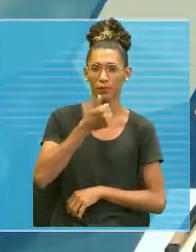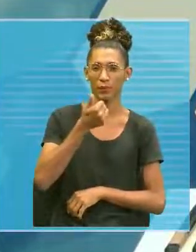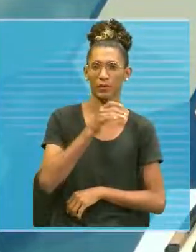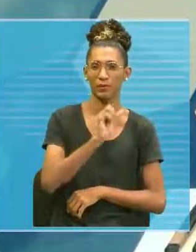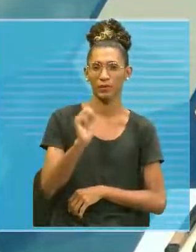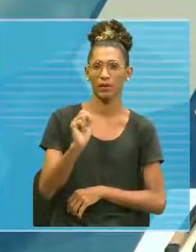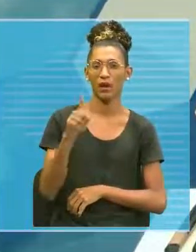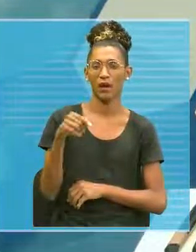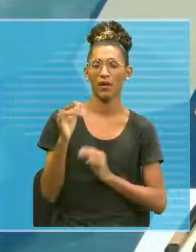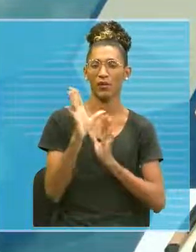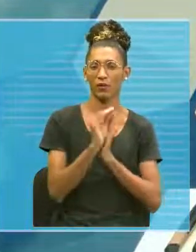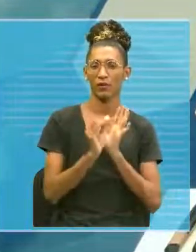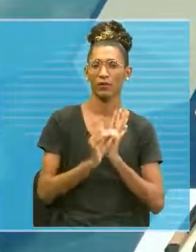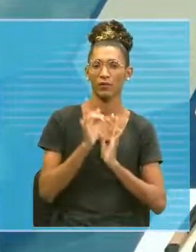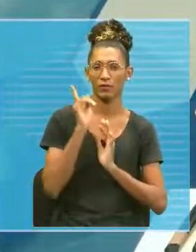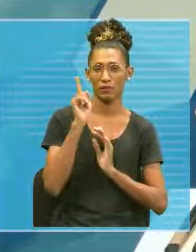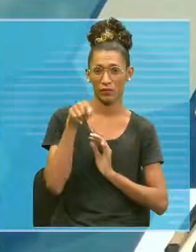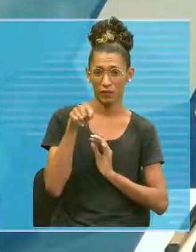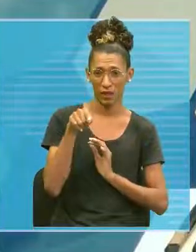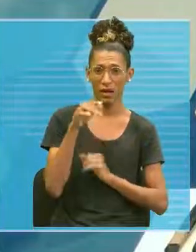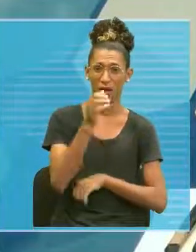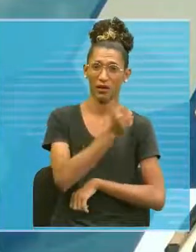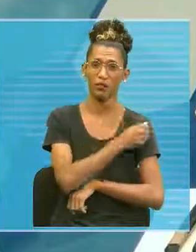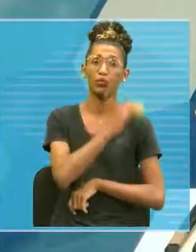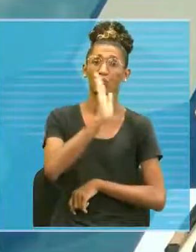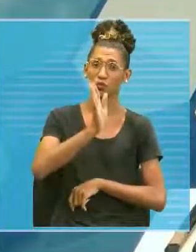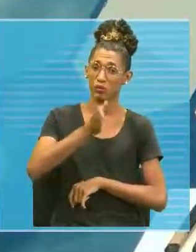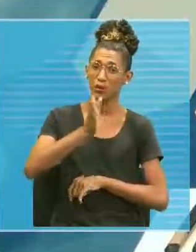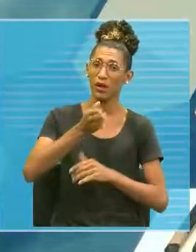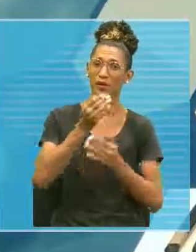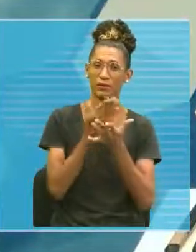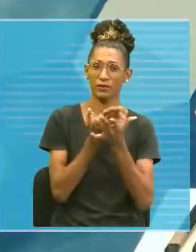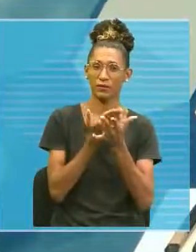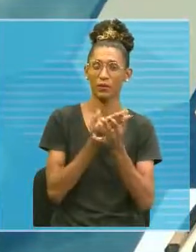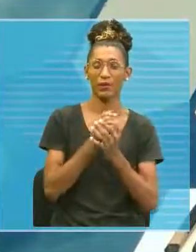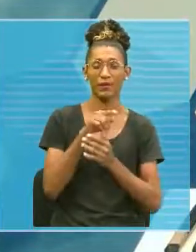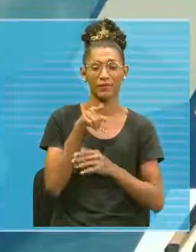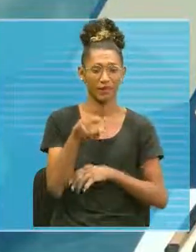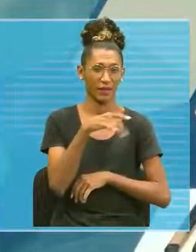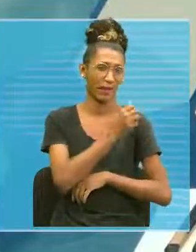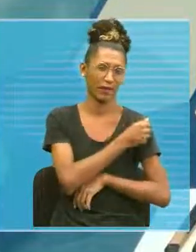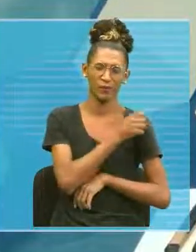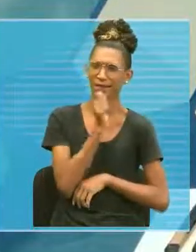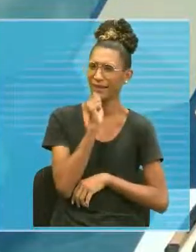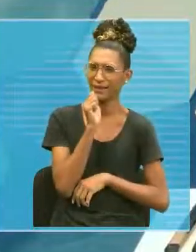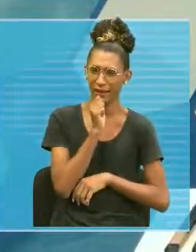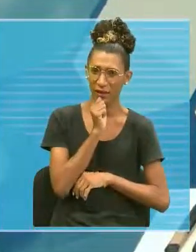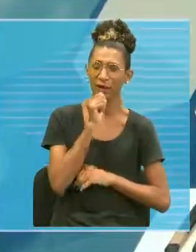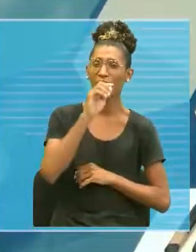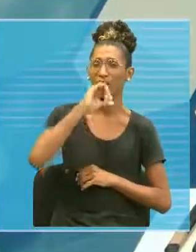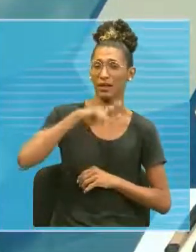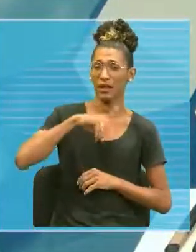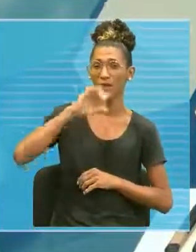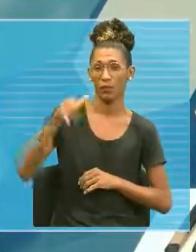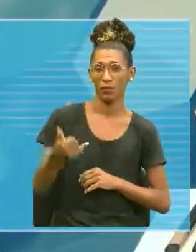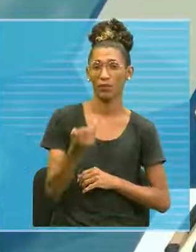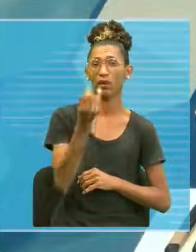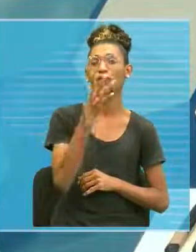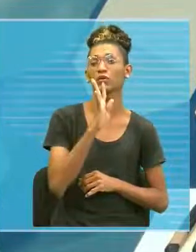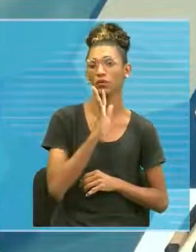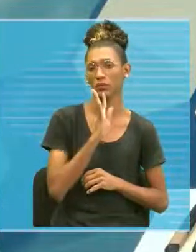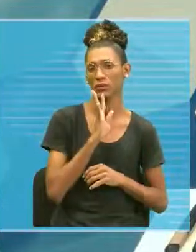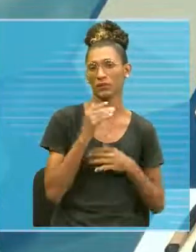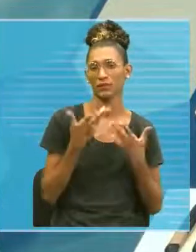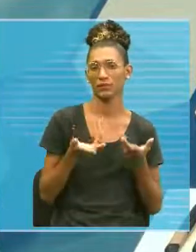já viu e quem não viu vai ter a oportunidade de conhecer a